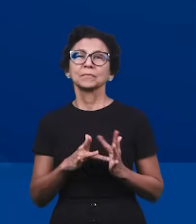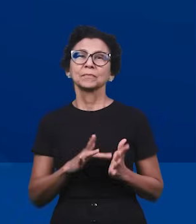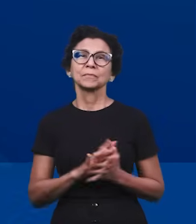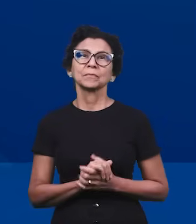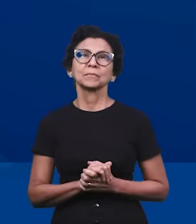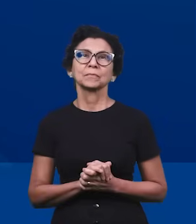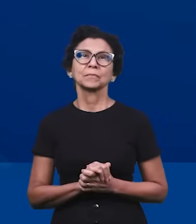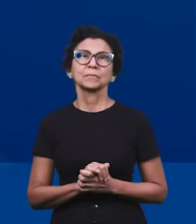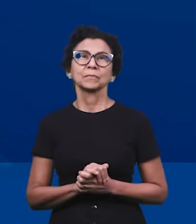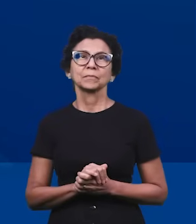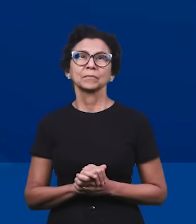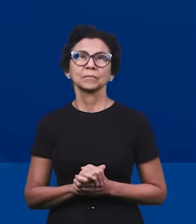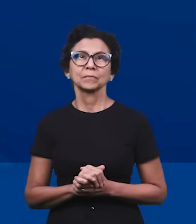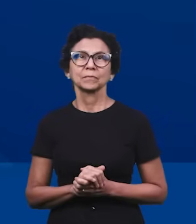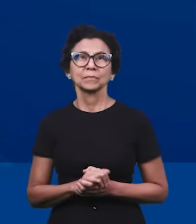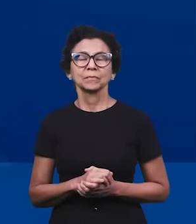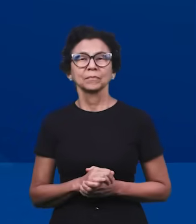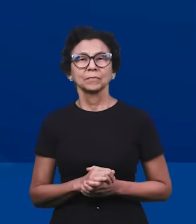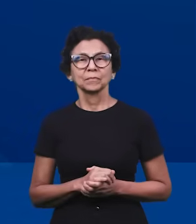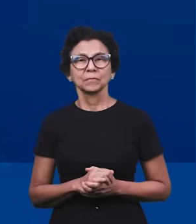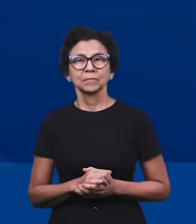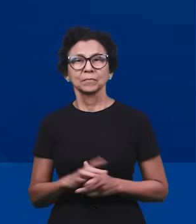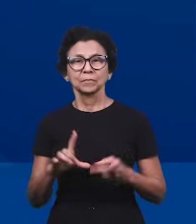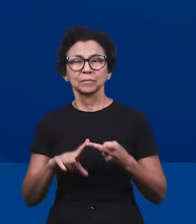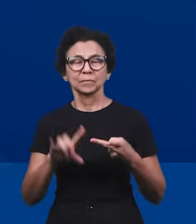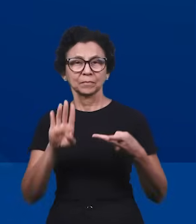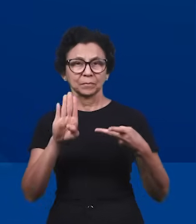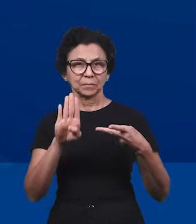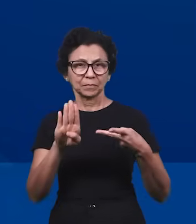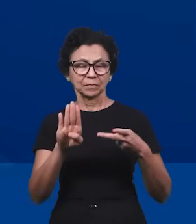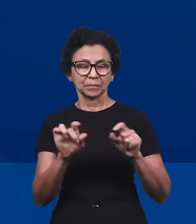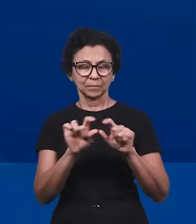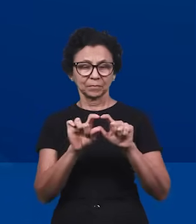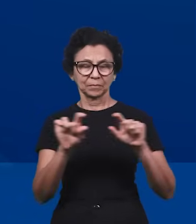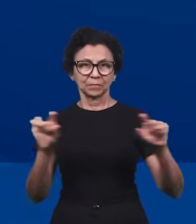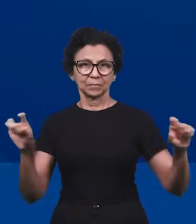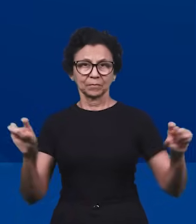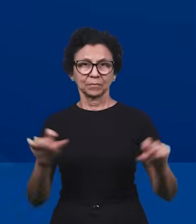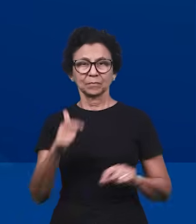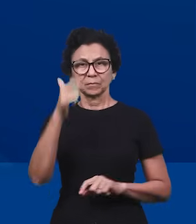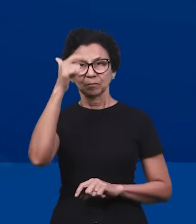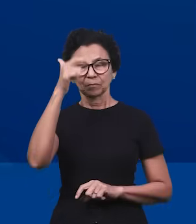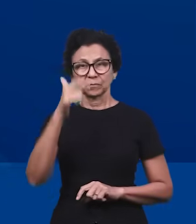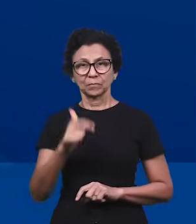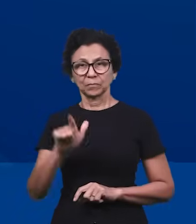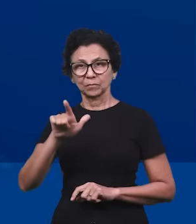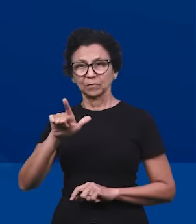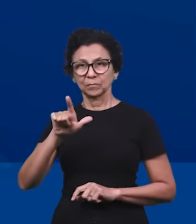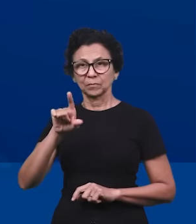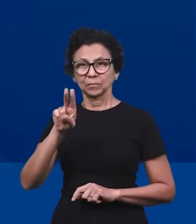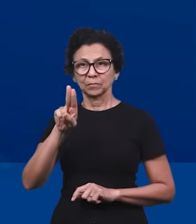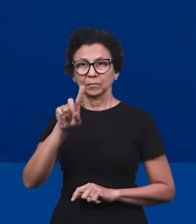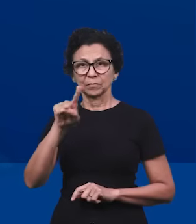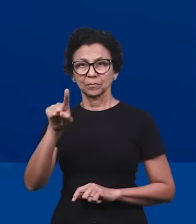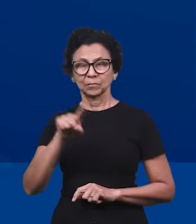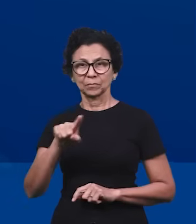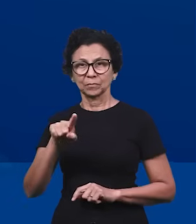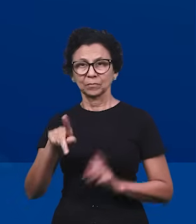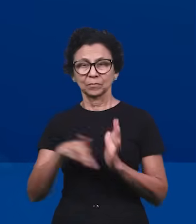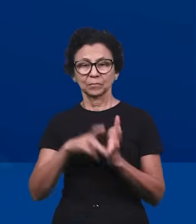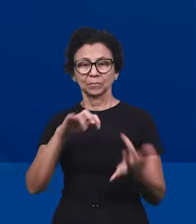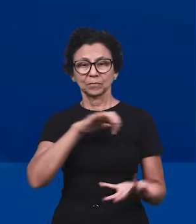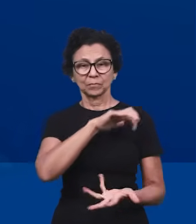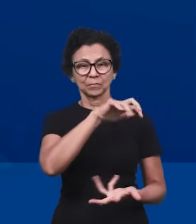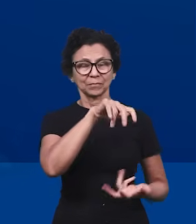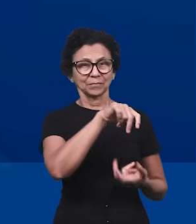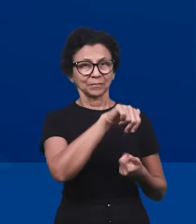a letra 1, letra B, onde fala a expressão que eu sou a luz do mundo, que fala que